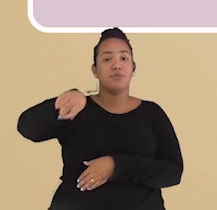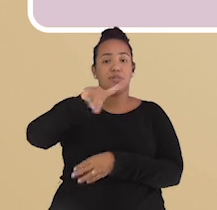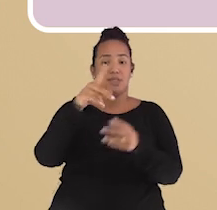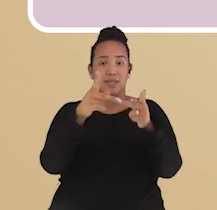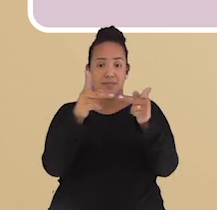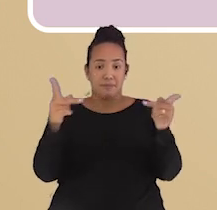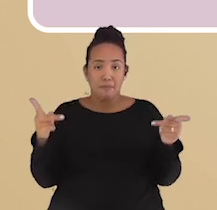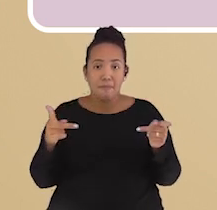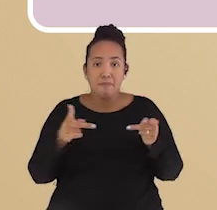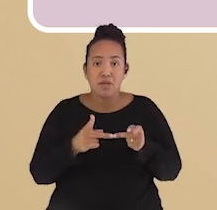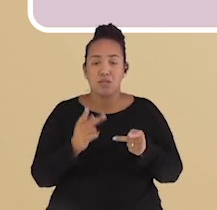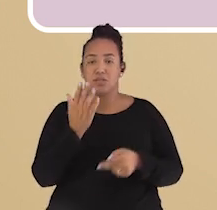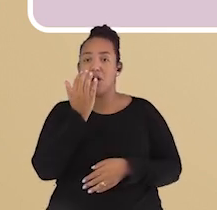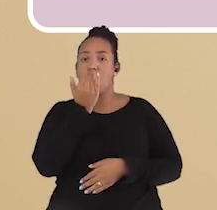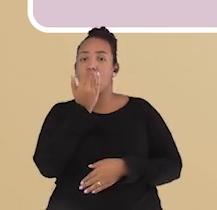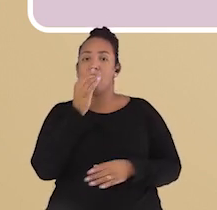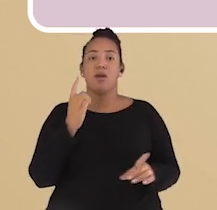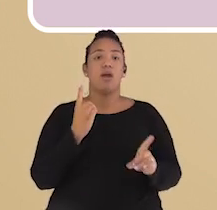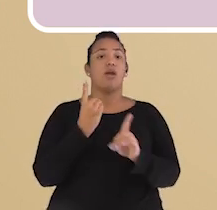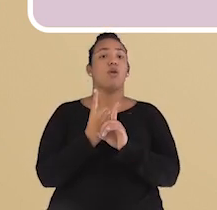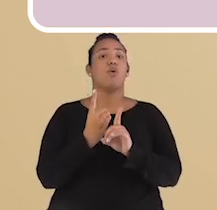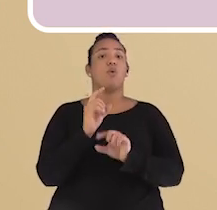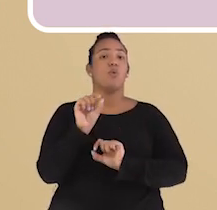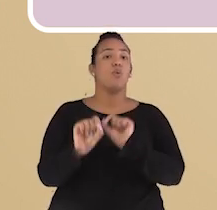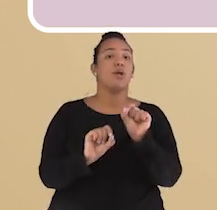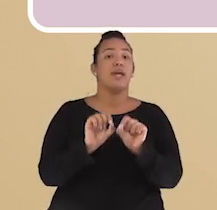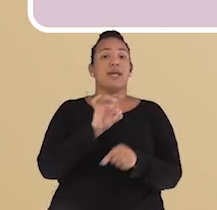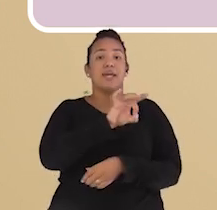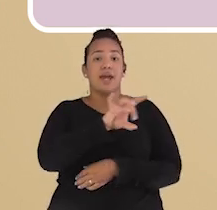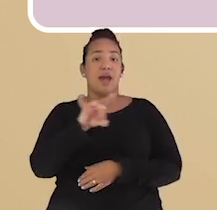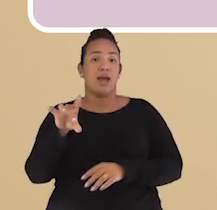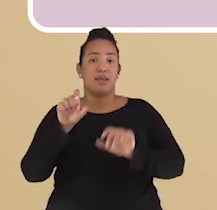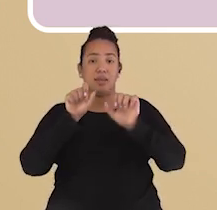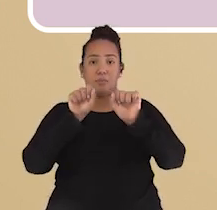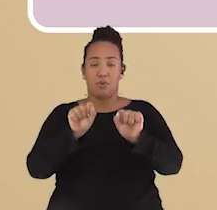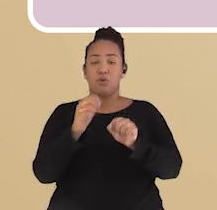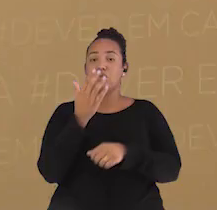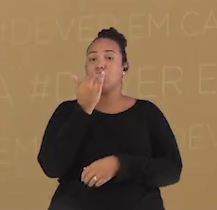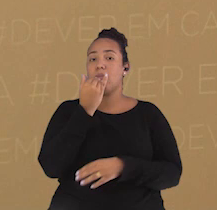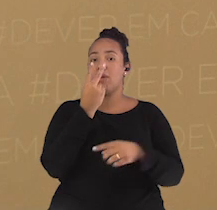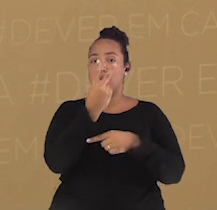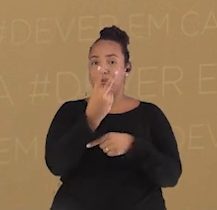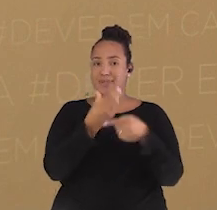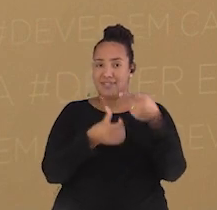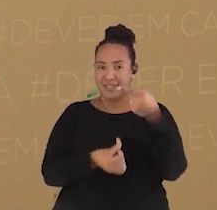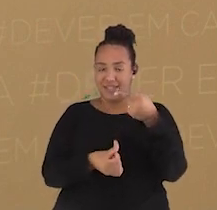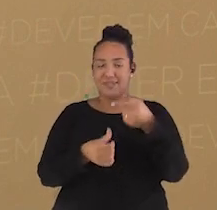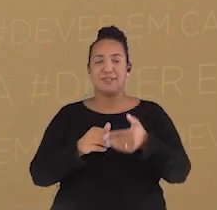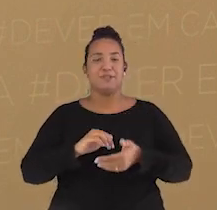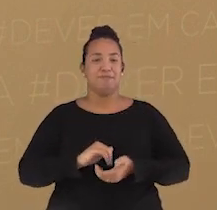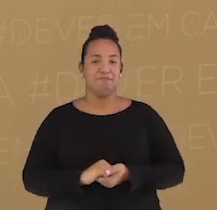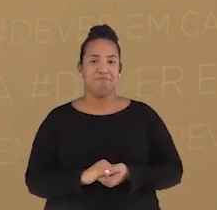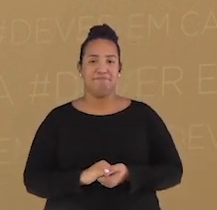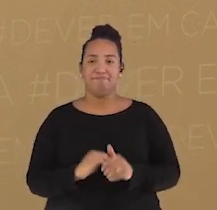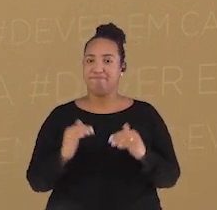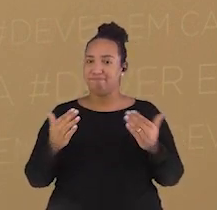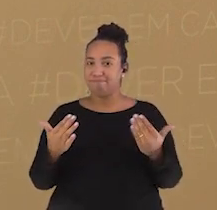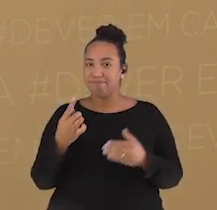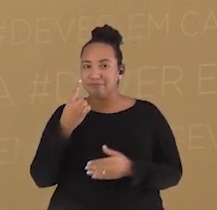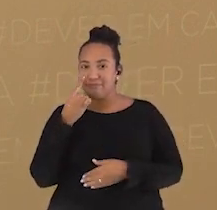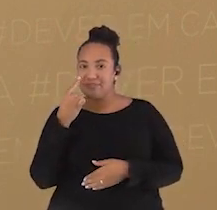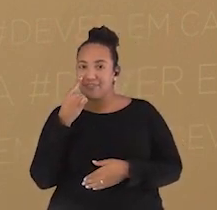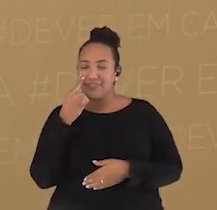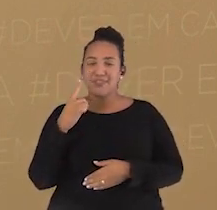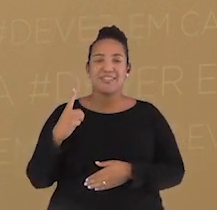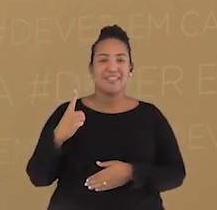amigos e descobre que cada um vai poder comer 2/6 da pizza. Viu só como ele está presente em